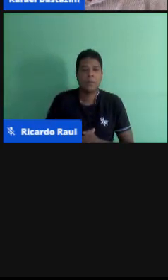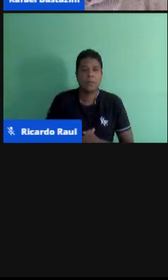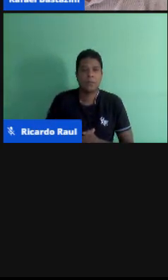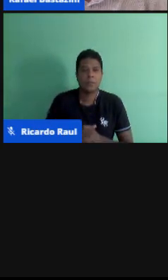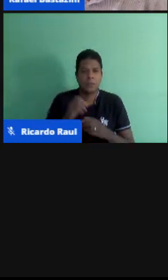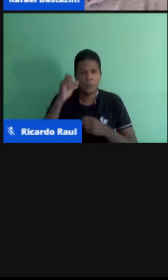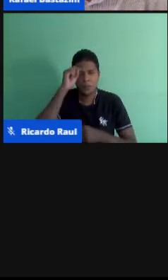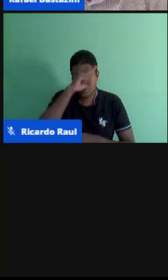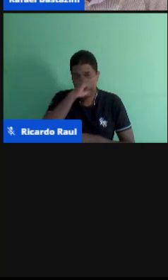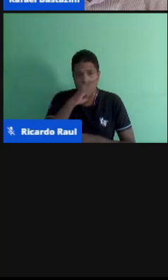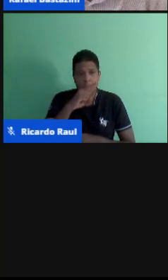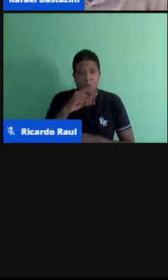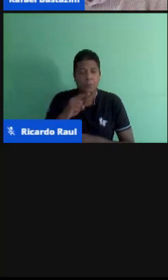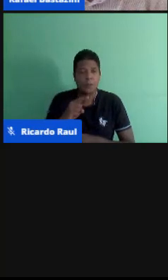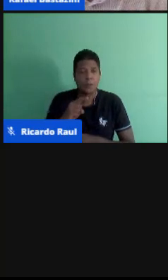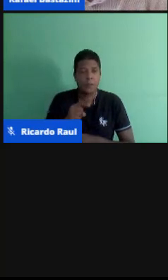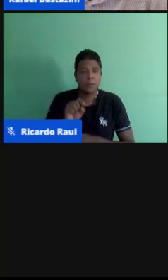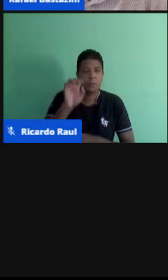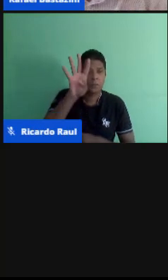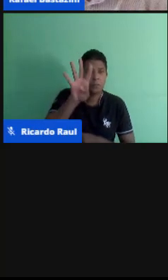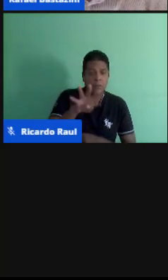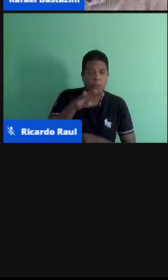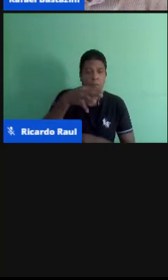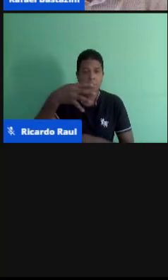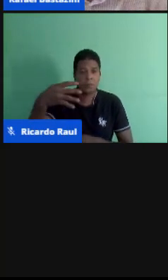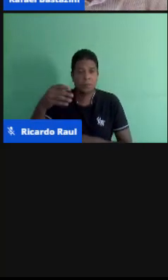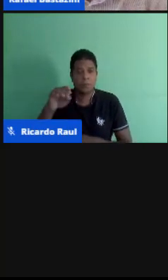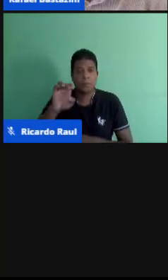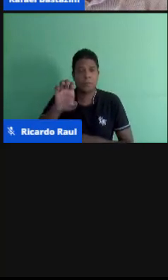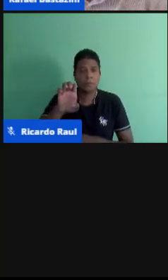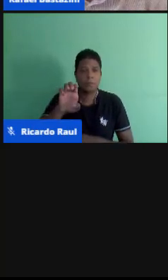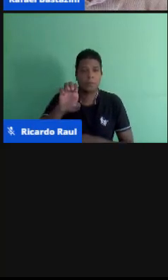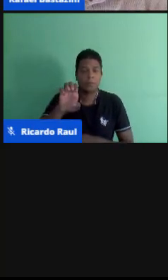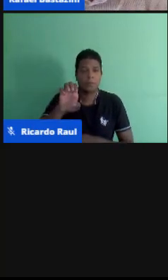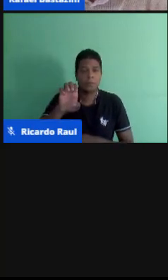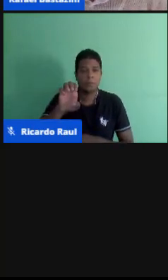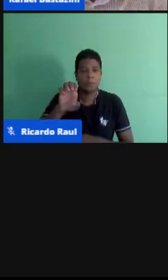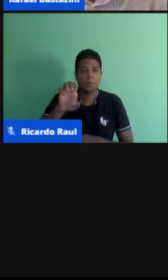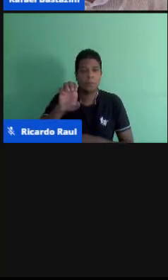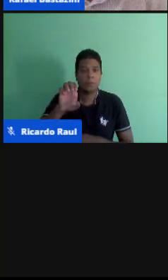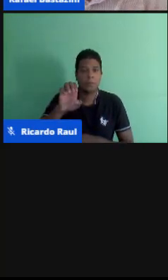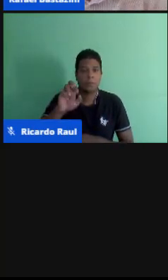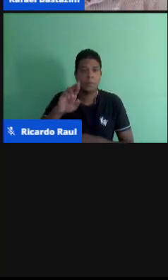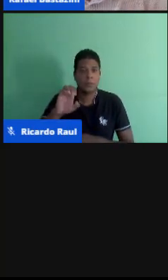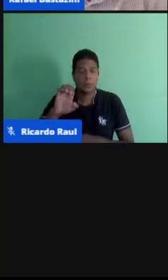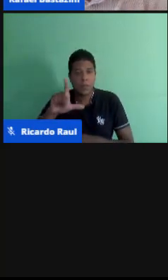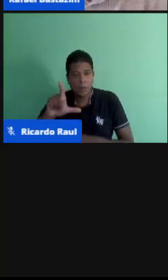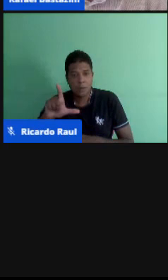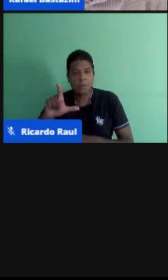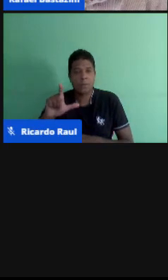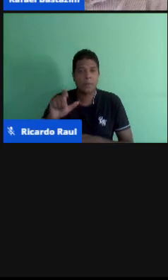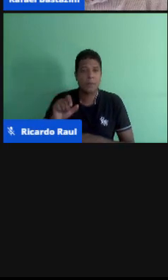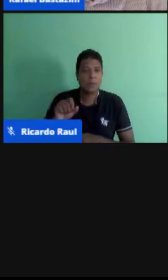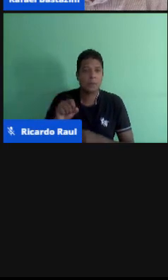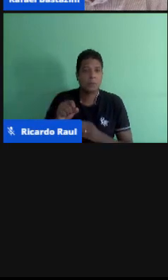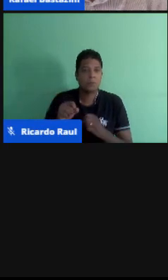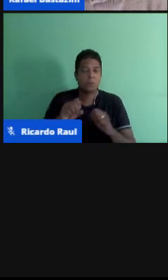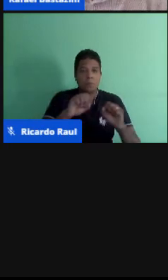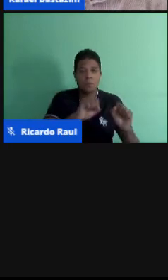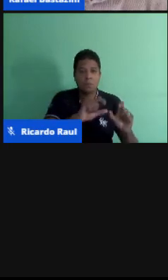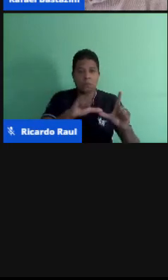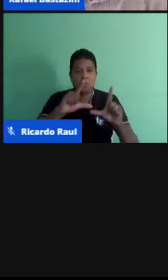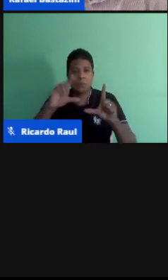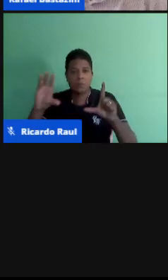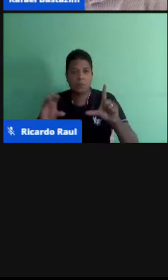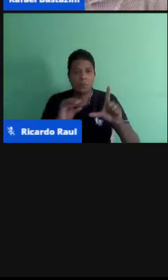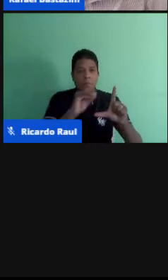complexas. E aí eu peguei e joguei no Excel. Então, coloquei a legenda e coloquei a cor. Coloquei a legenda e coloquei a cor e mandei para o slide. Então,